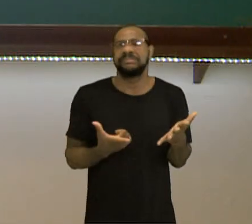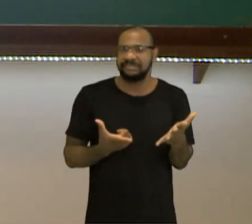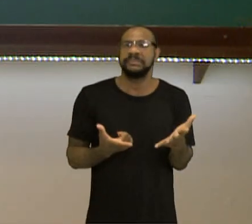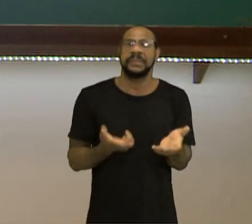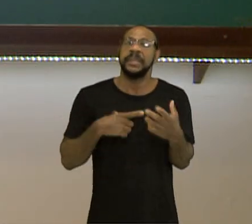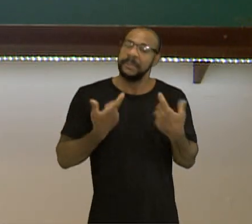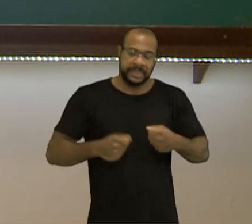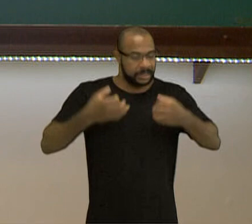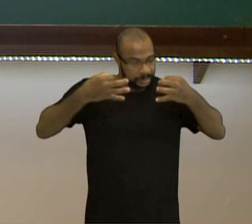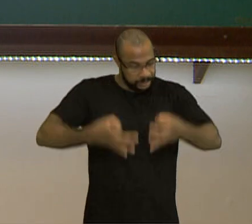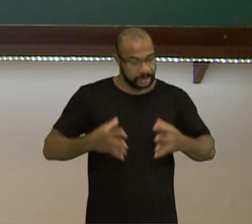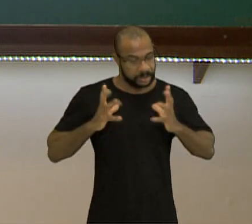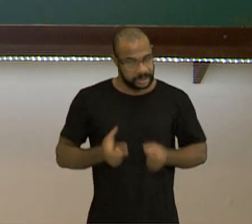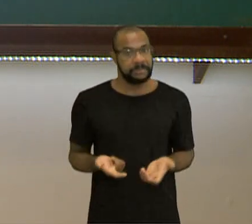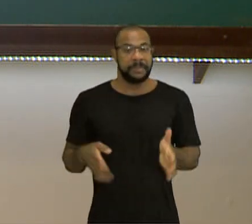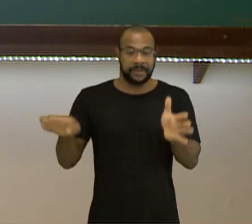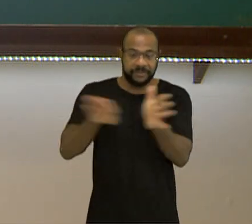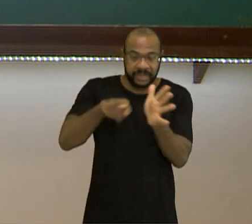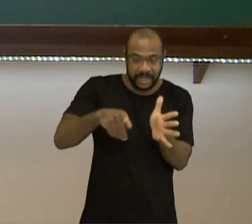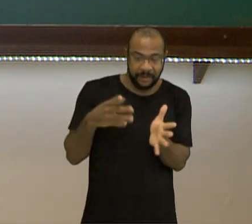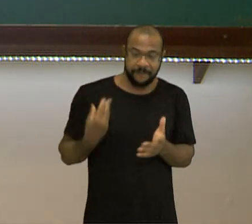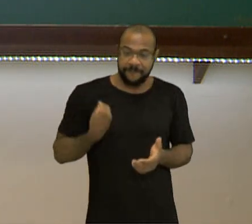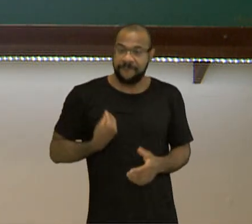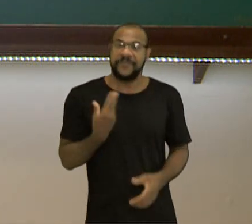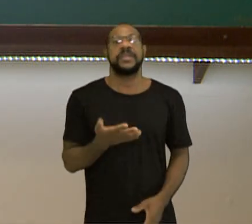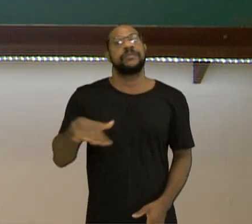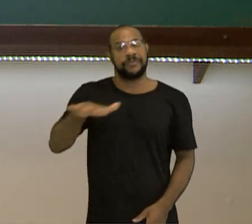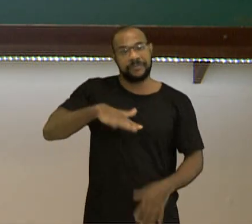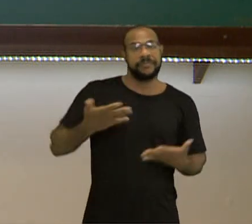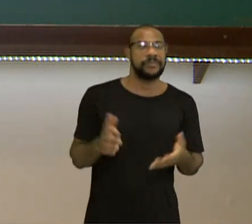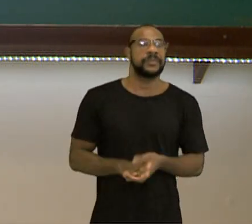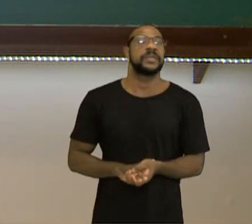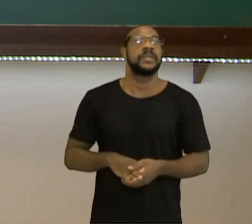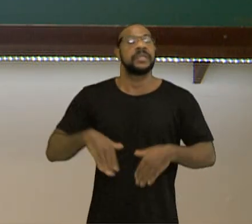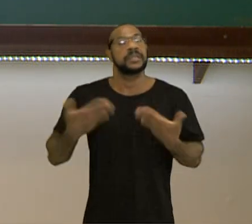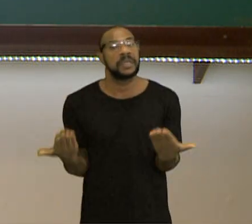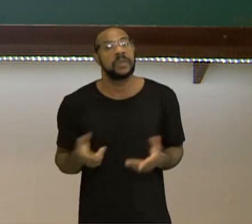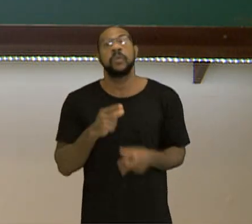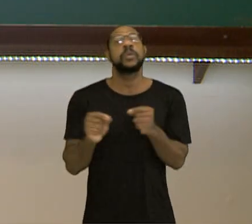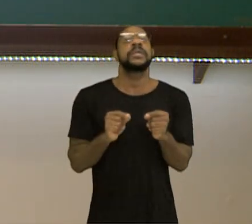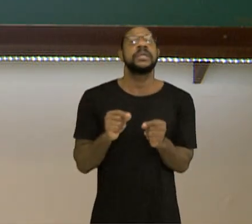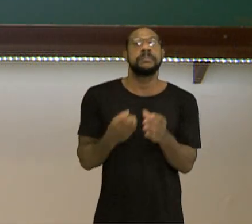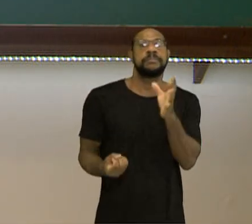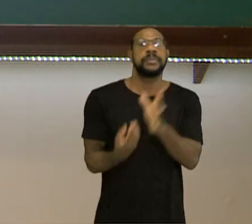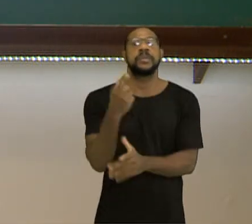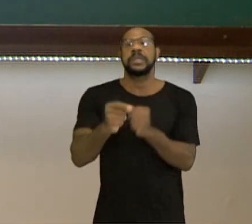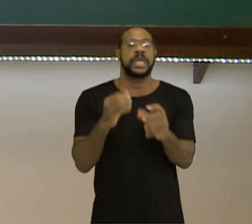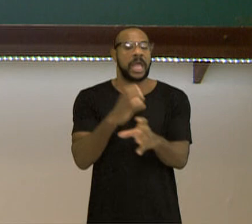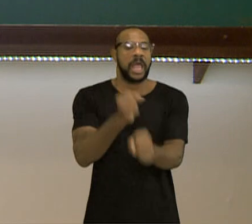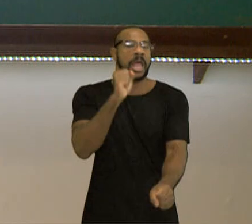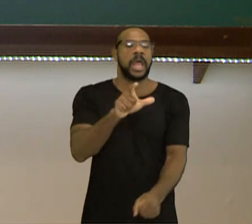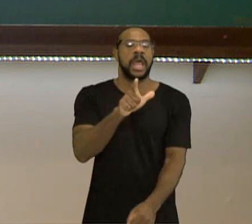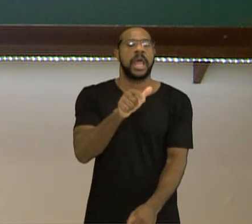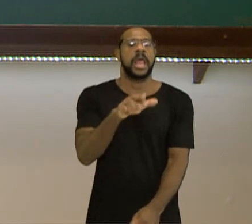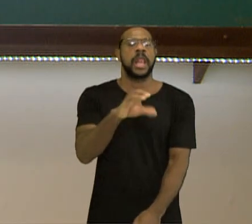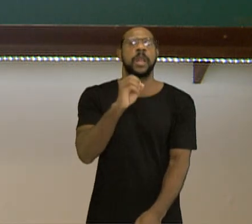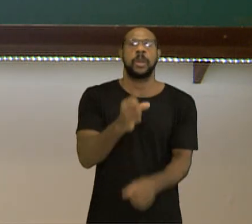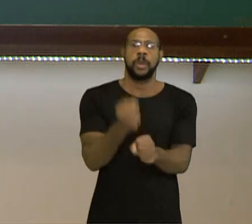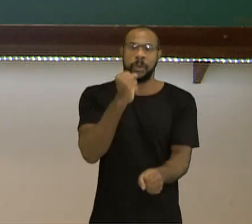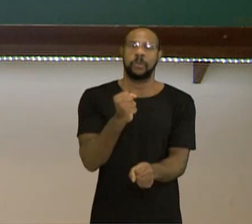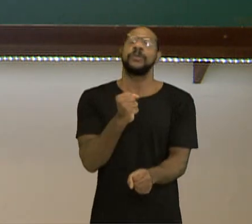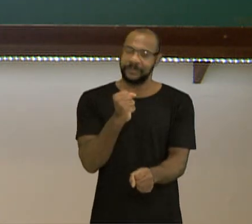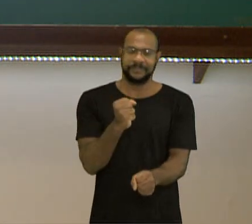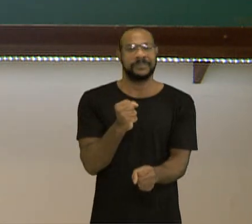da maioria desses africanos e africanas para serem escravizados no Brasil vivos, o que geraria uma maior lucratividade para